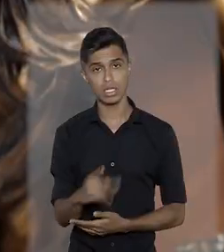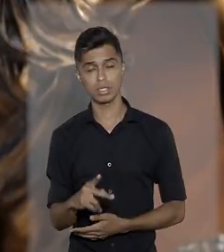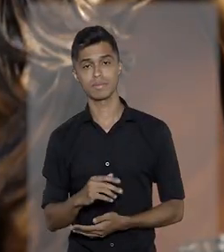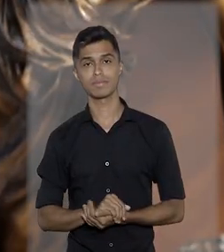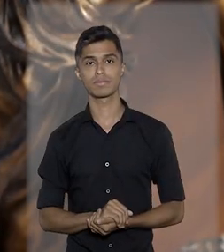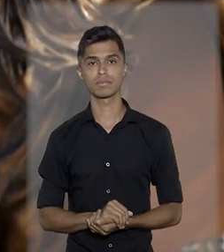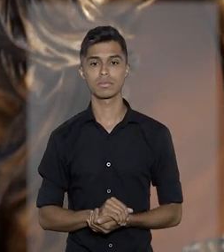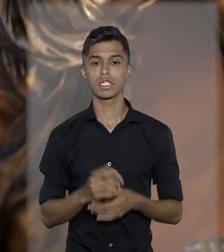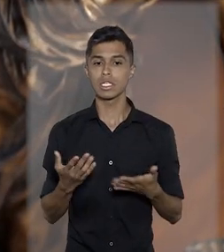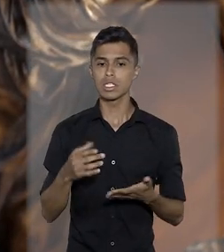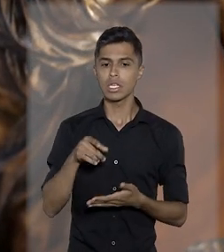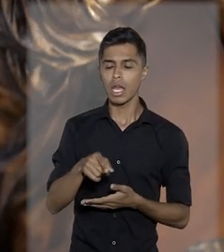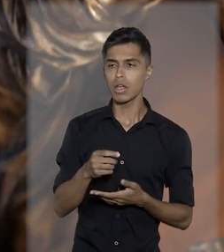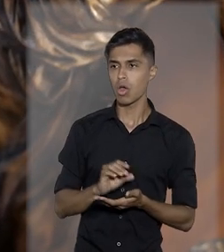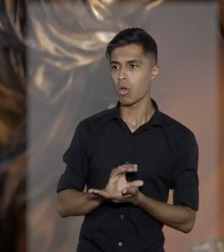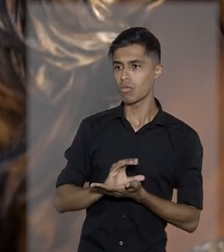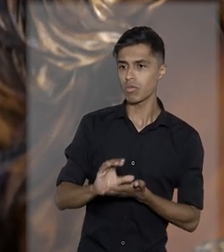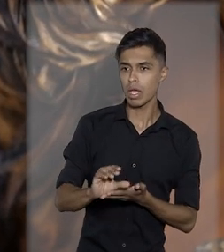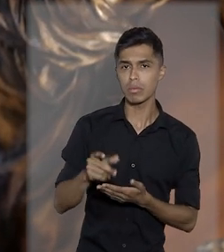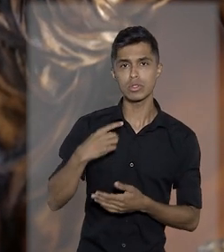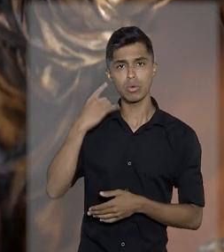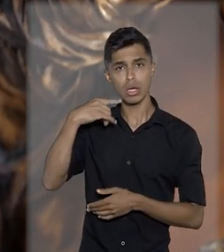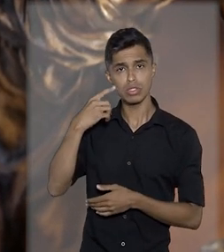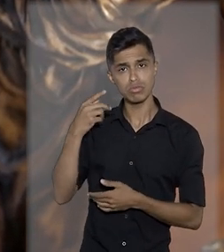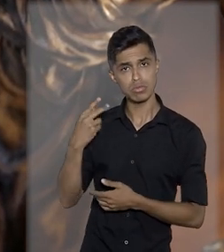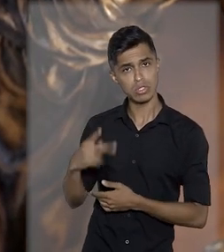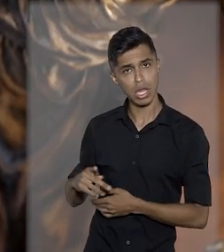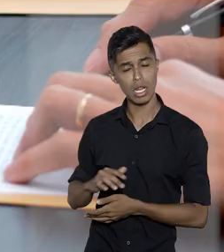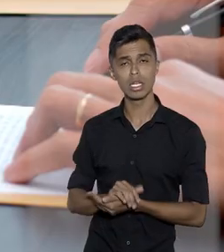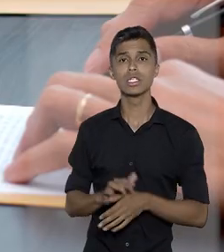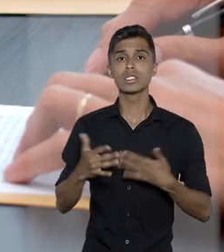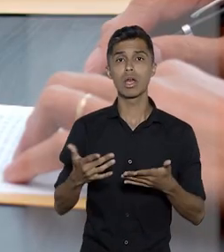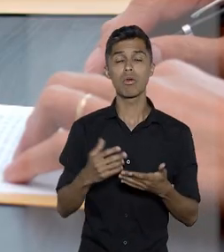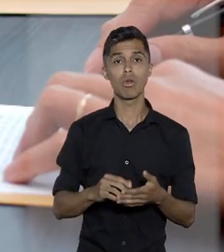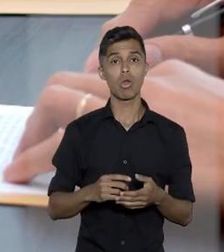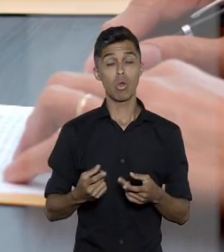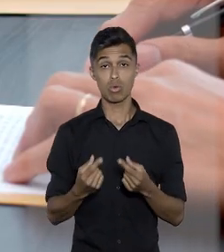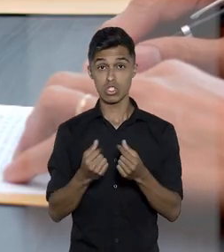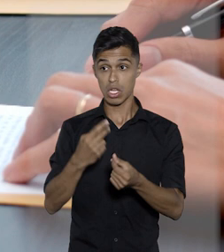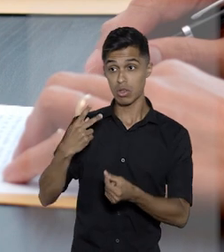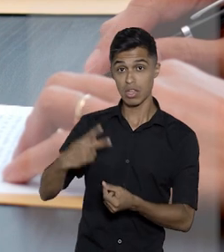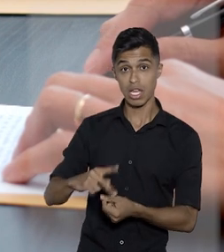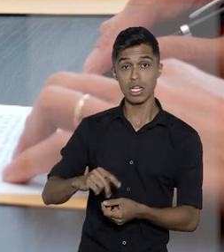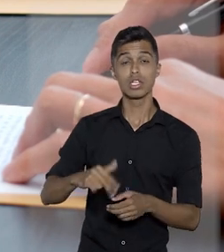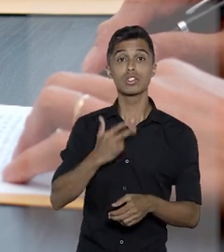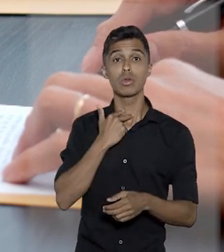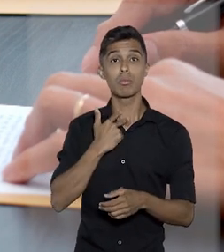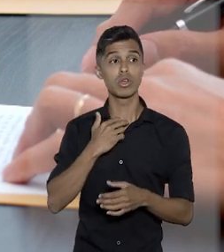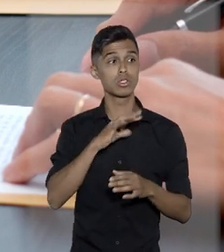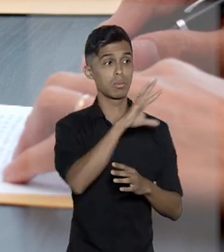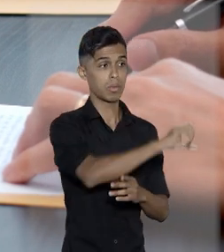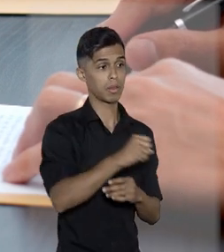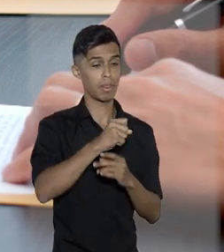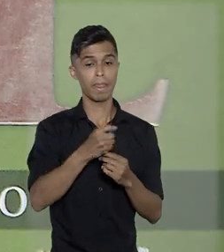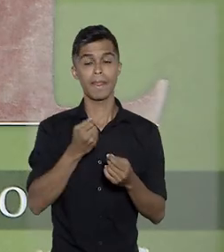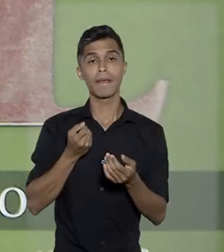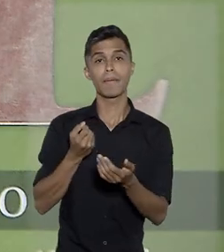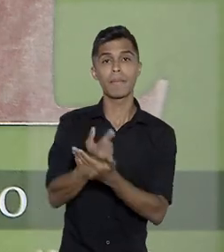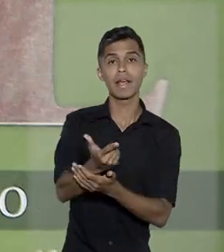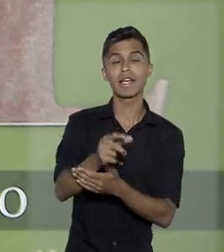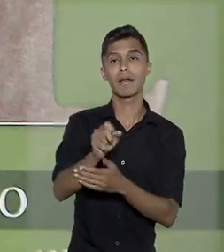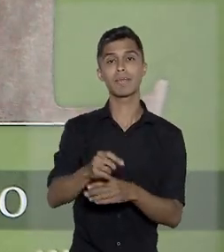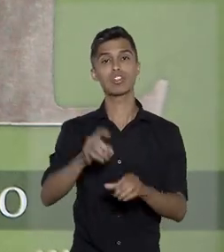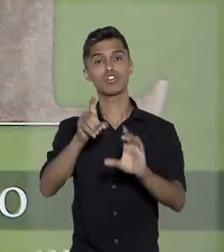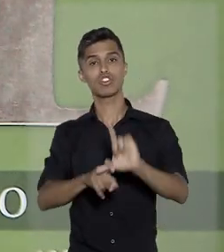advogado por ser considerada uma verba para o sustento do profissional os honorários não podem ser penhorados para pagamento de dívidas